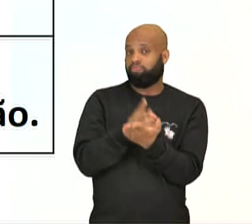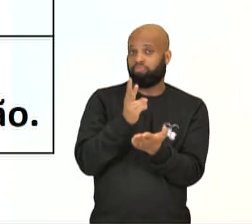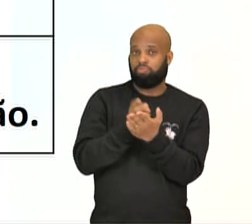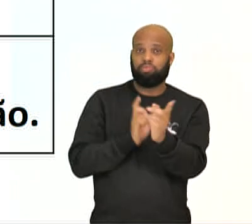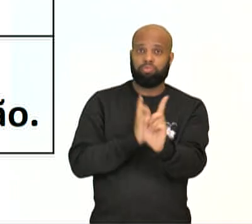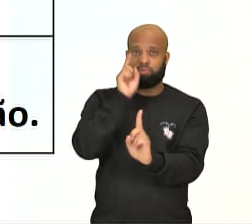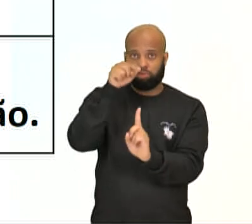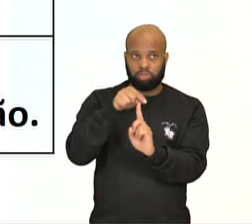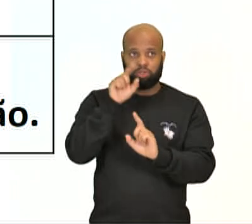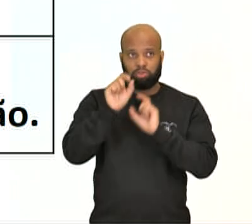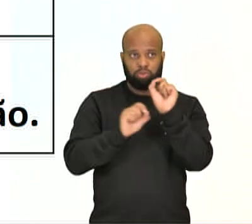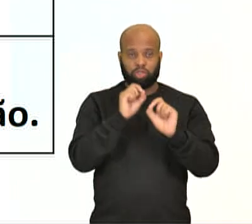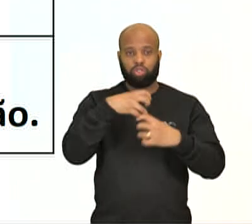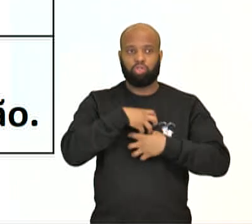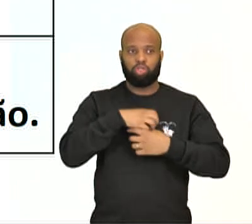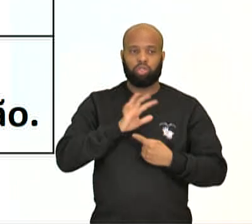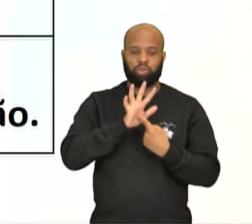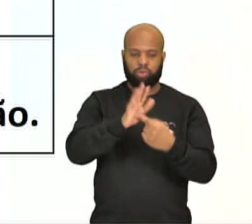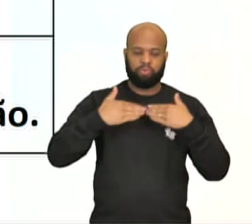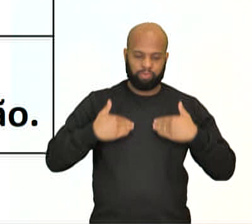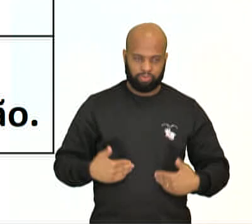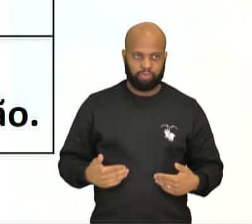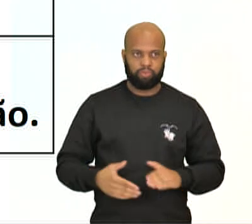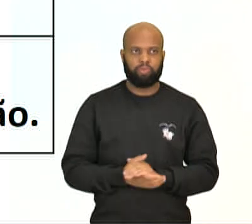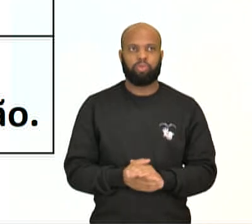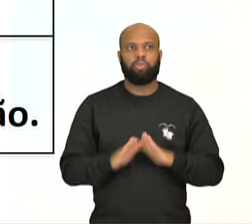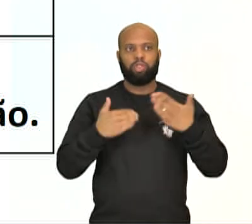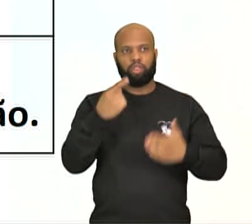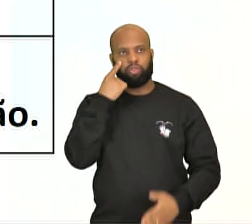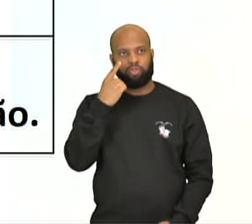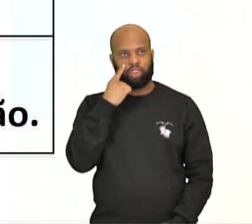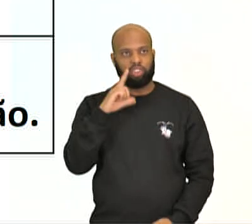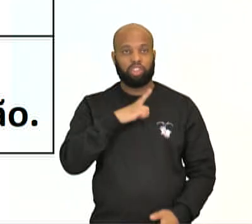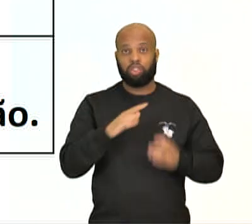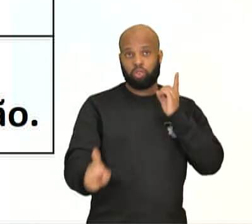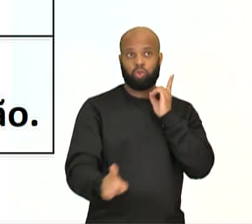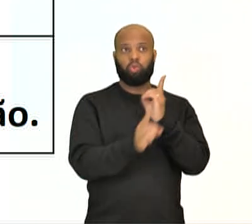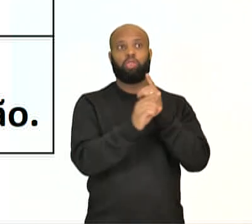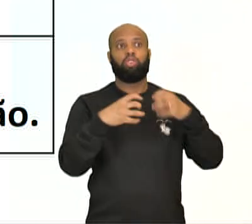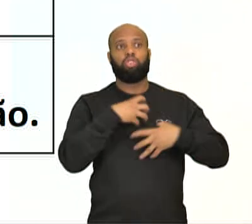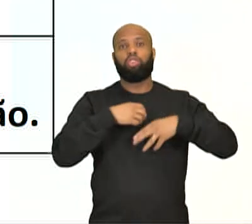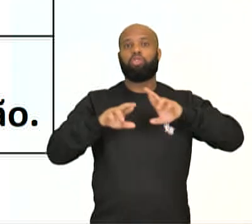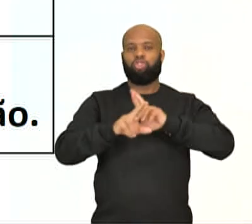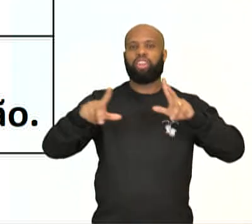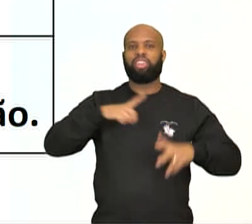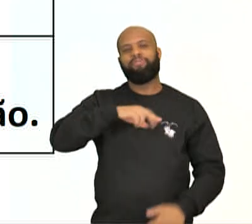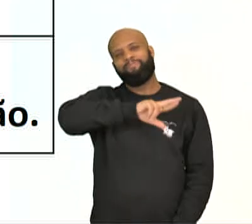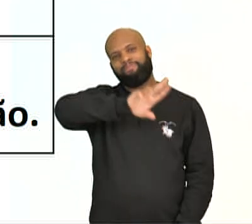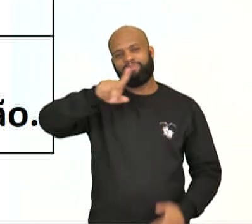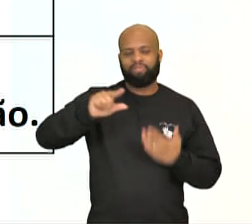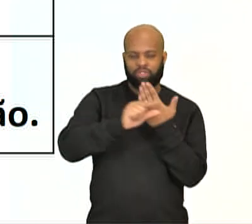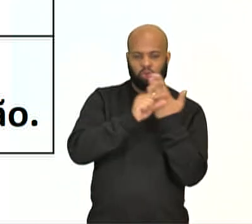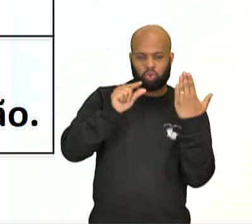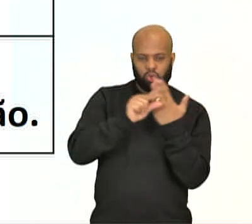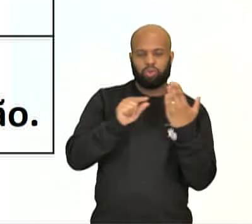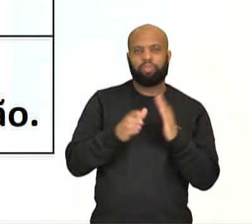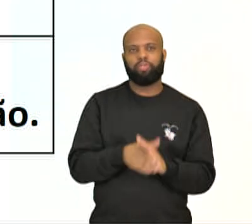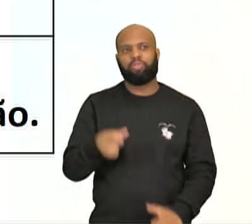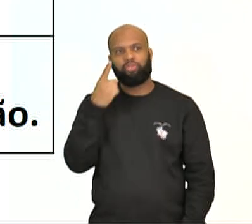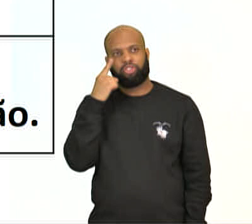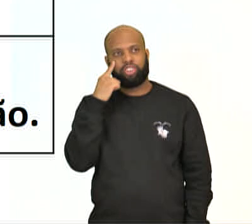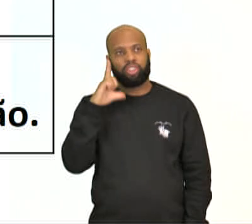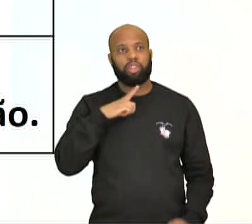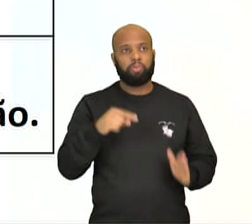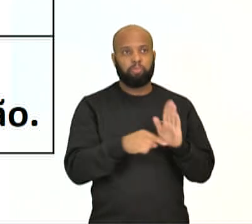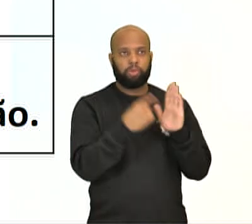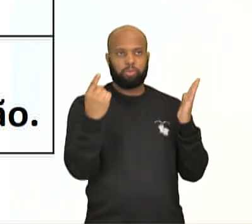intuito, tá? Dessa questão da manifestação corporal. Então, ó, ela é encontrada de formas distintas por vários autores. Então, aqui, ó, o primeiro